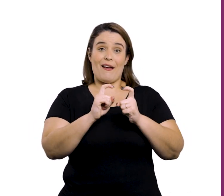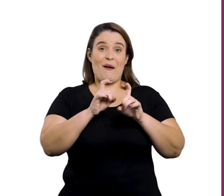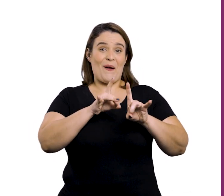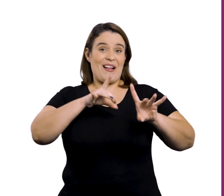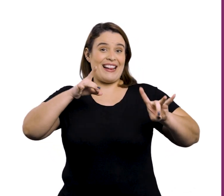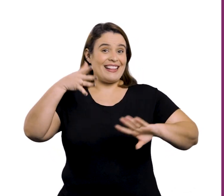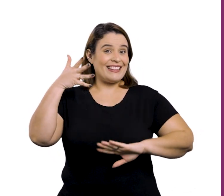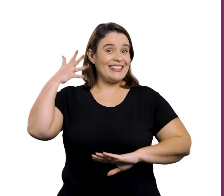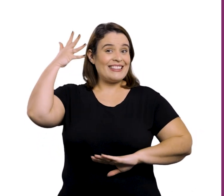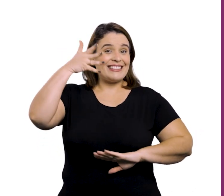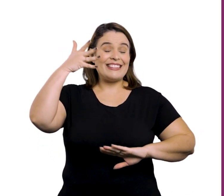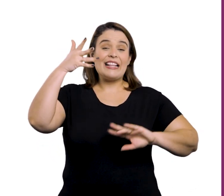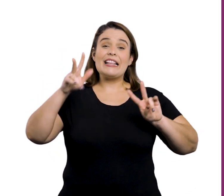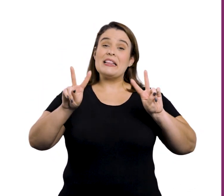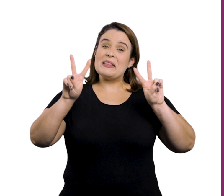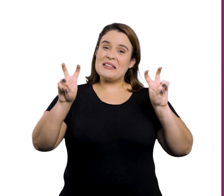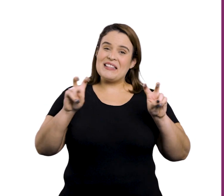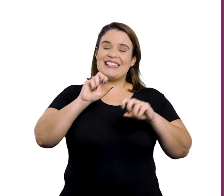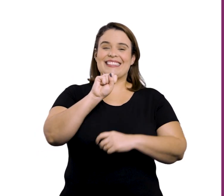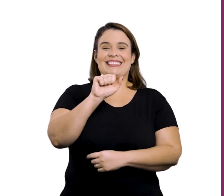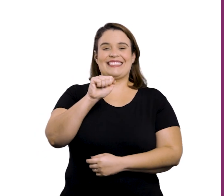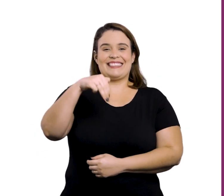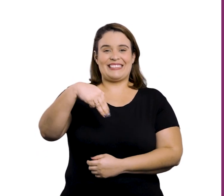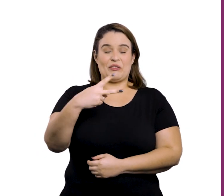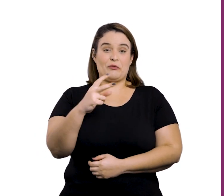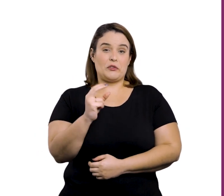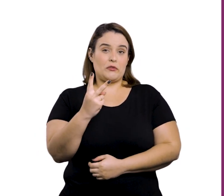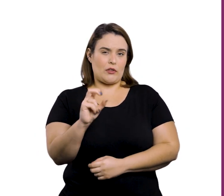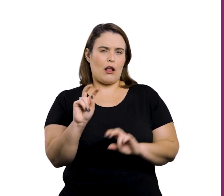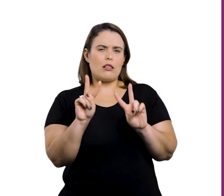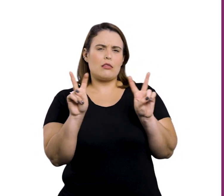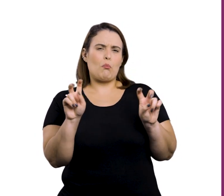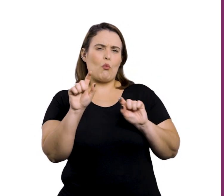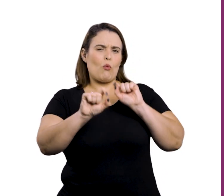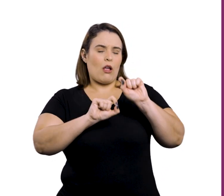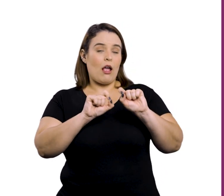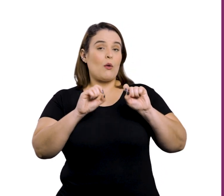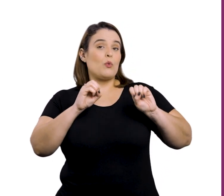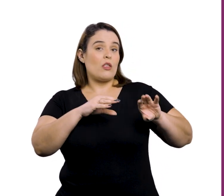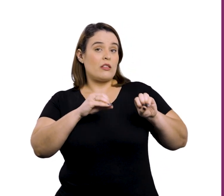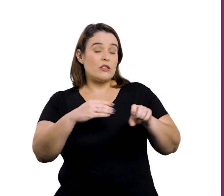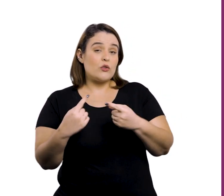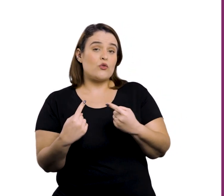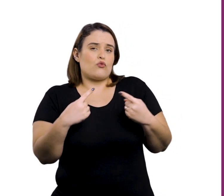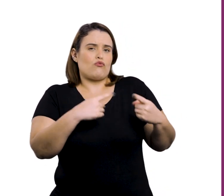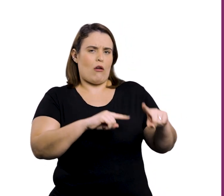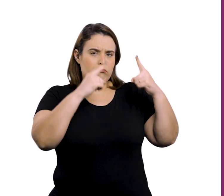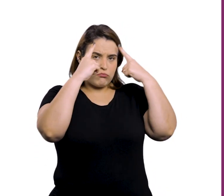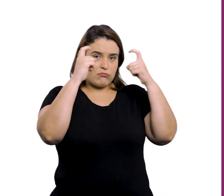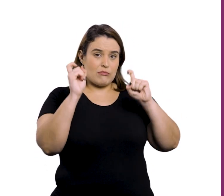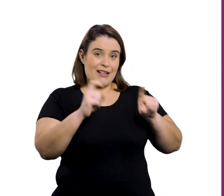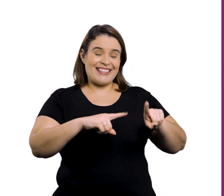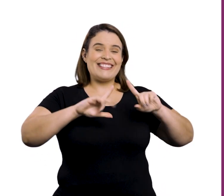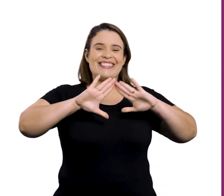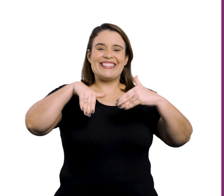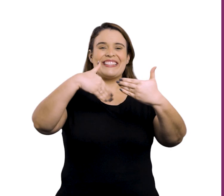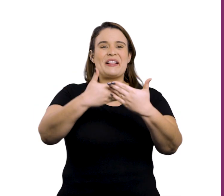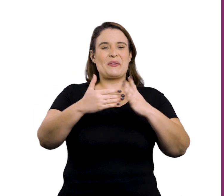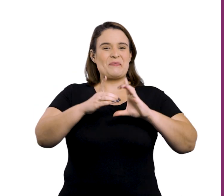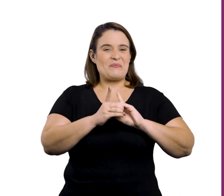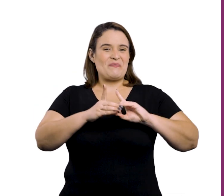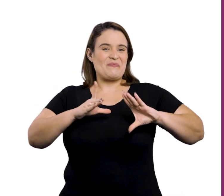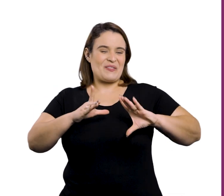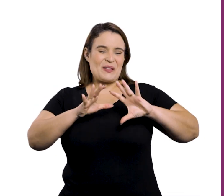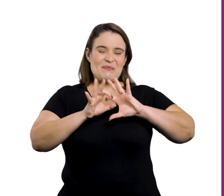teremos webinários, seminários online, sobre o tema da SAM 2020, que é Educação contra a Barbárie, por